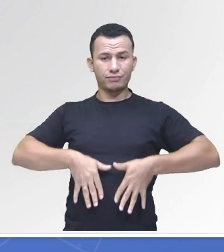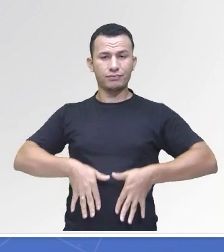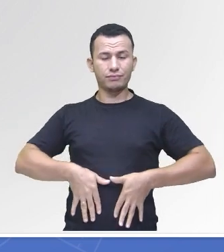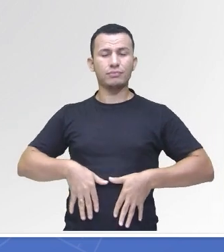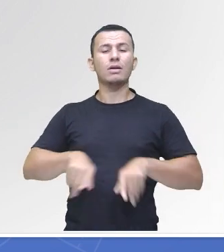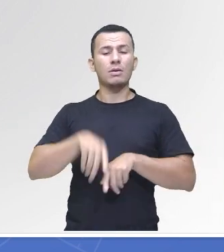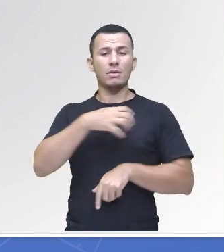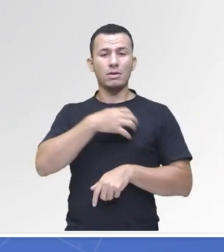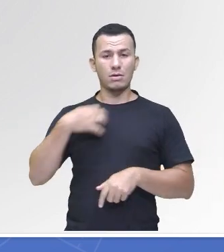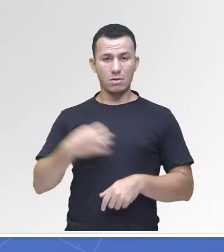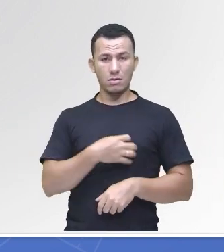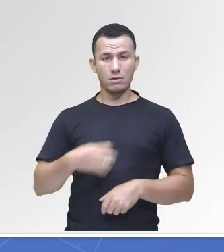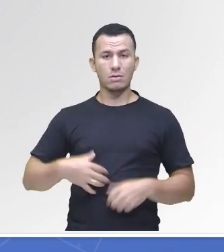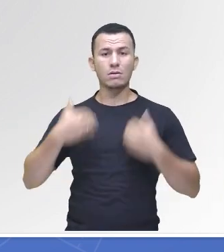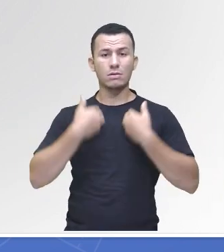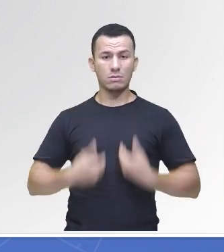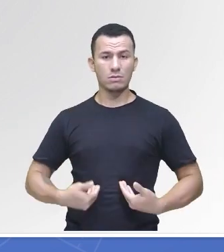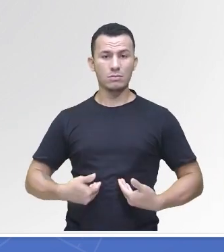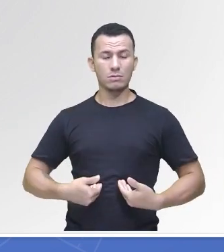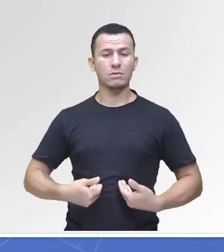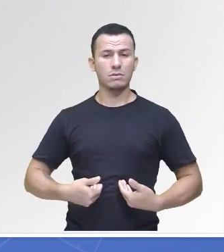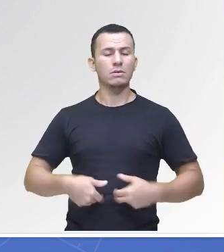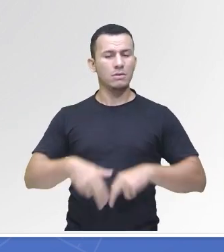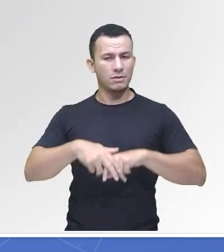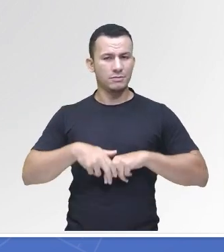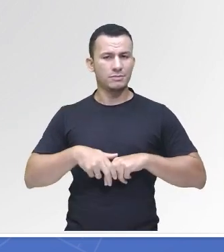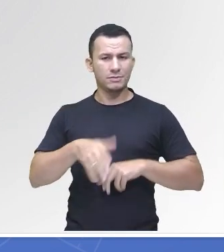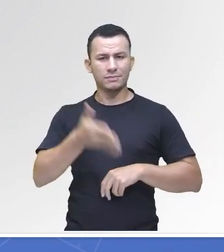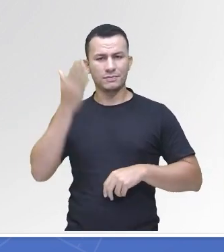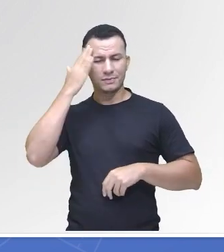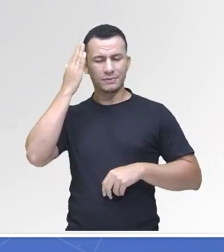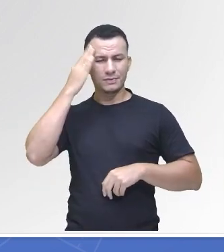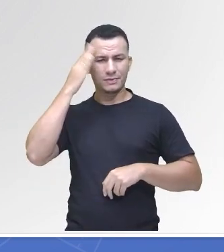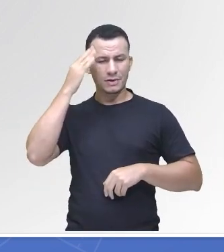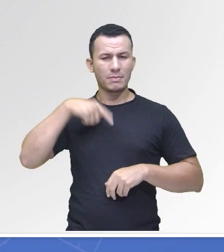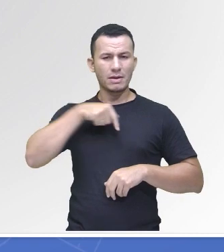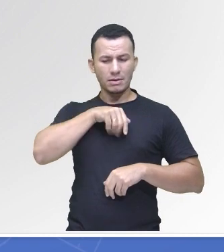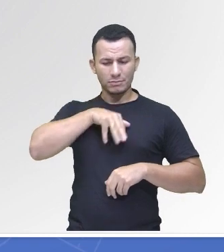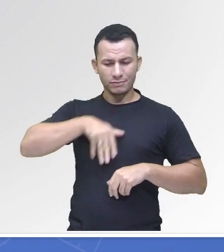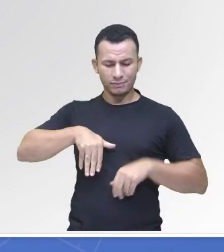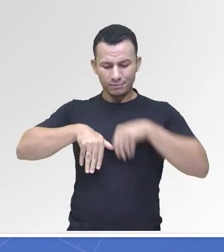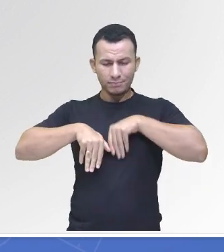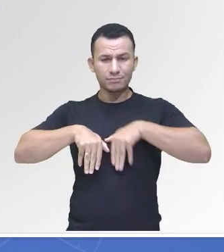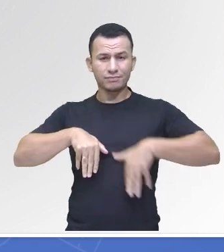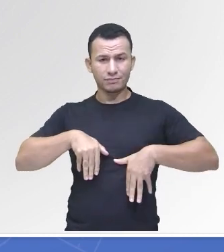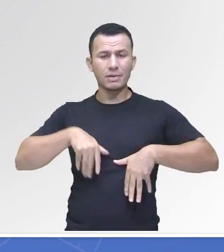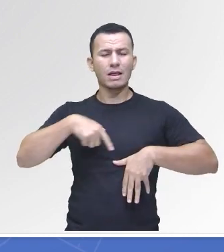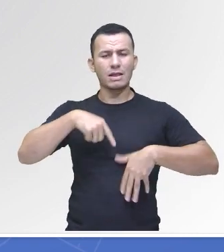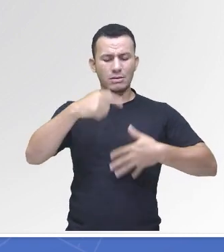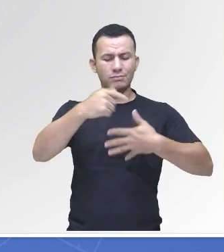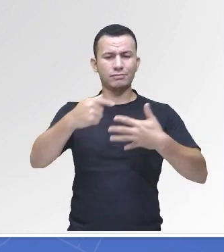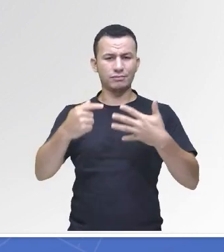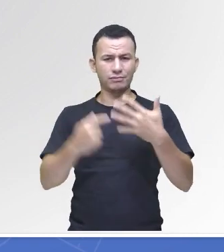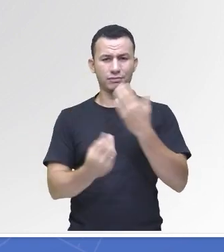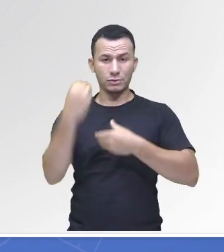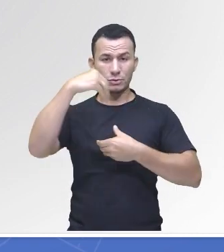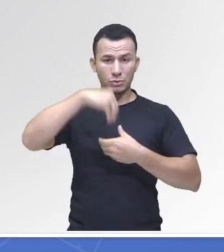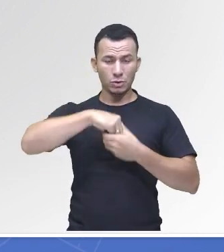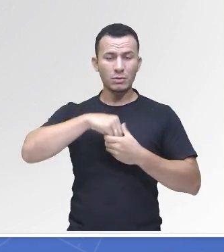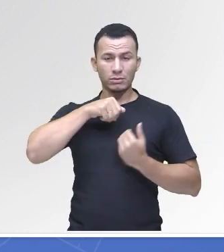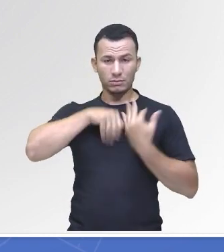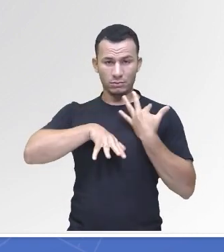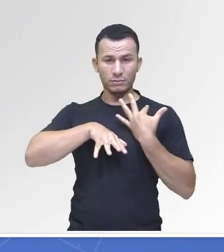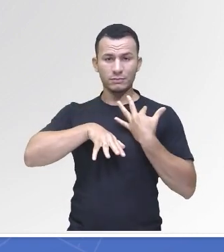e órgãos do corpo, né? Então a gente sabe ali que ela vai ramificar, né, em artérias, arteríolas, capilares